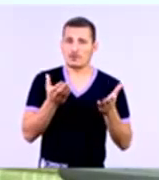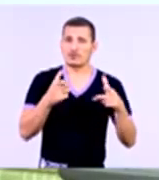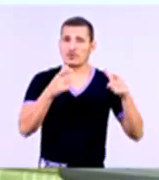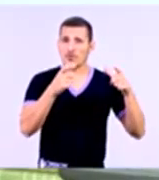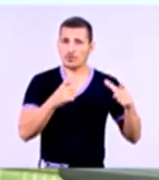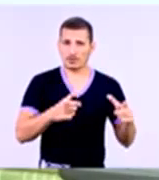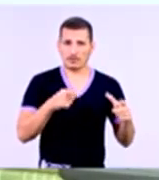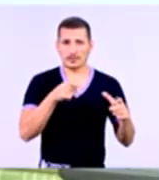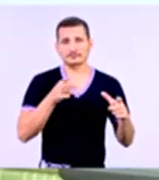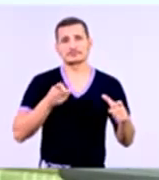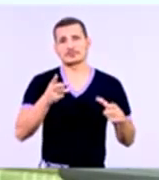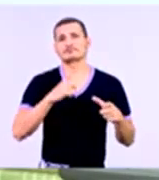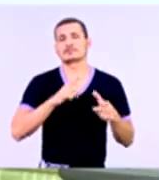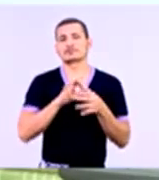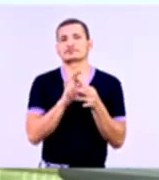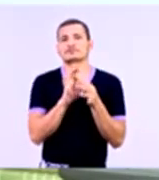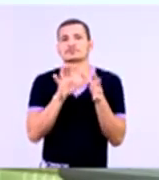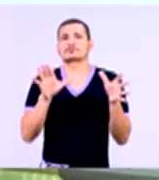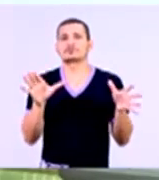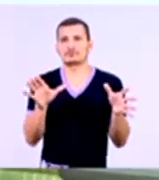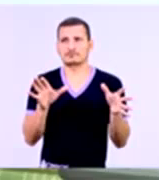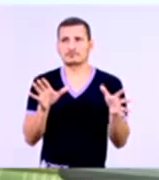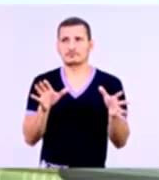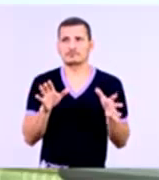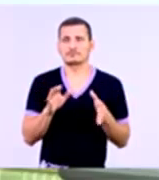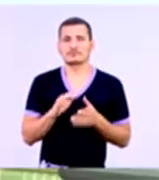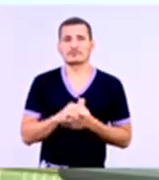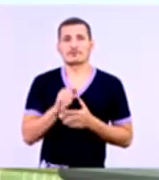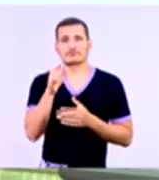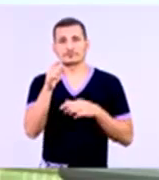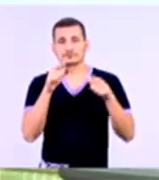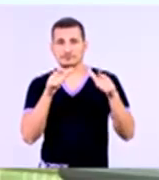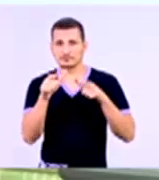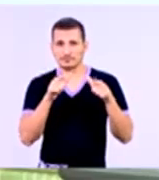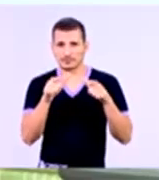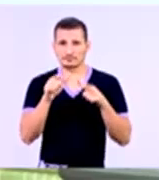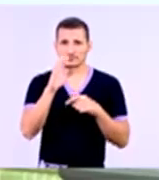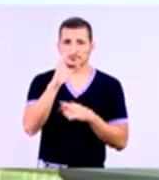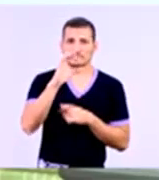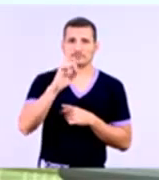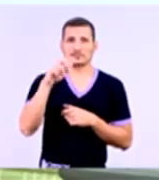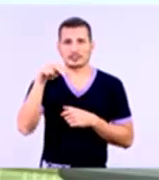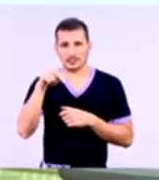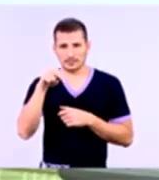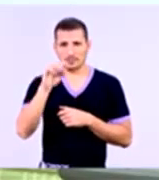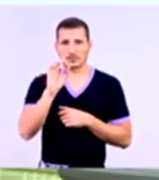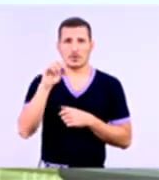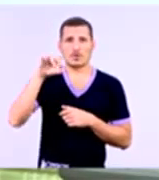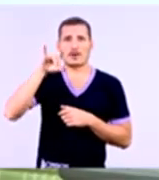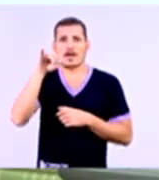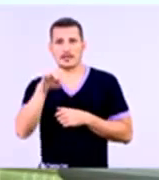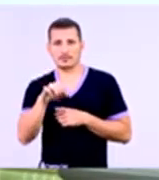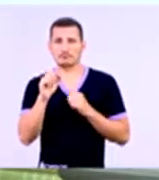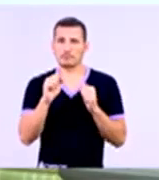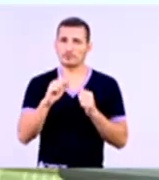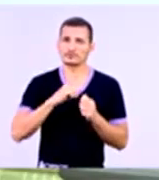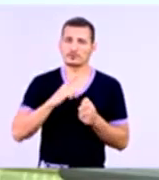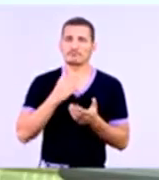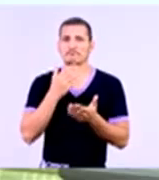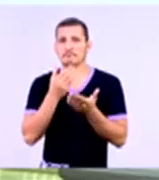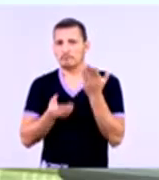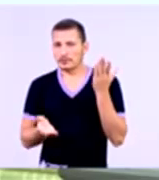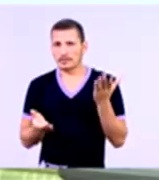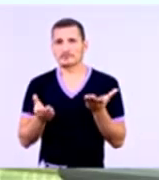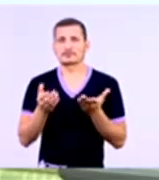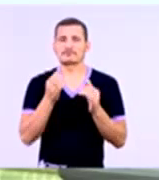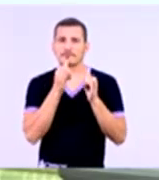ele sempre vai estar disponível. Quando você está trabalhando com o CDN, com o online, pode haver perca de pacote, pode